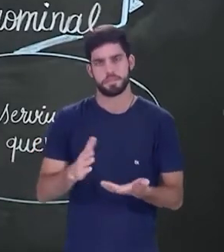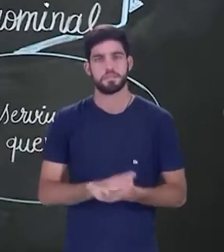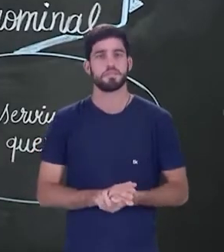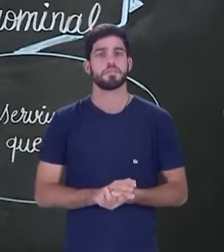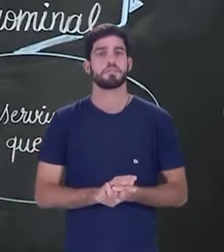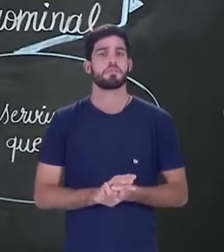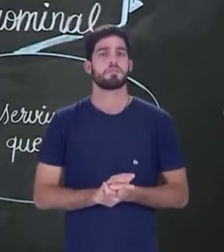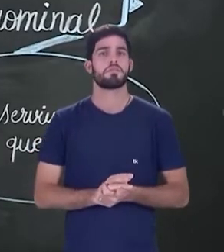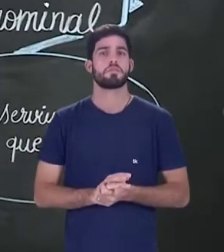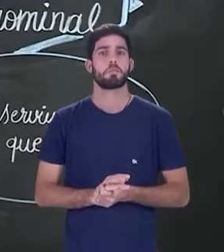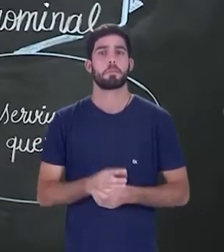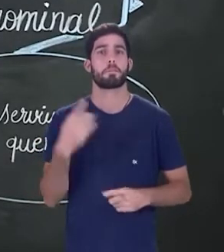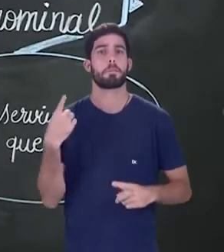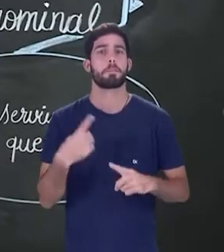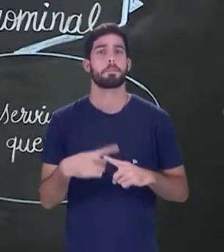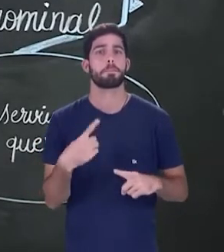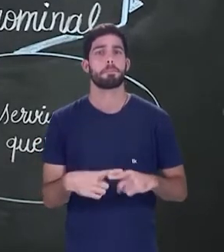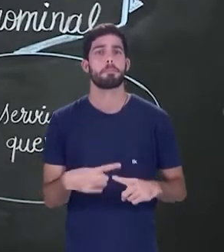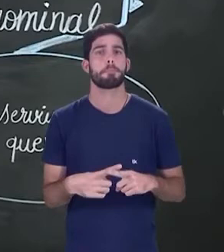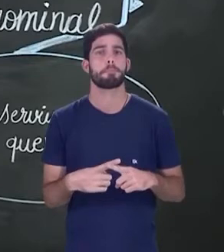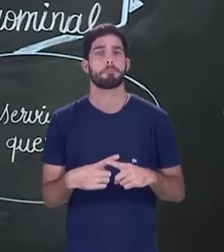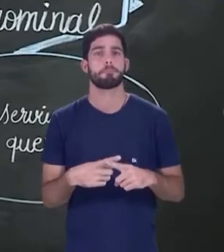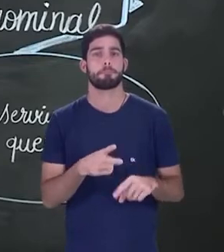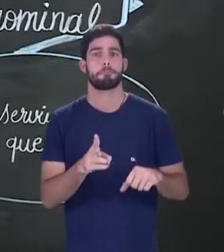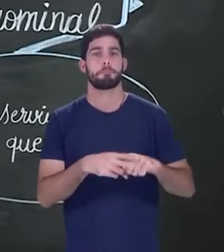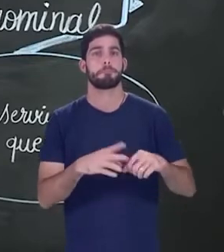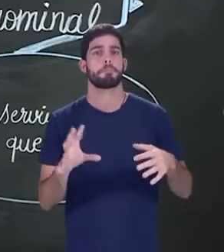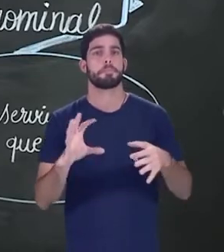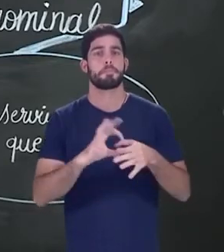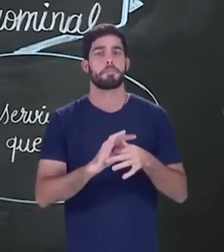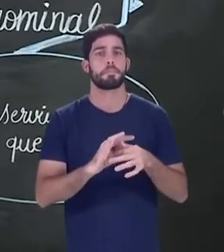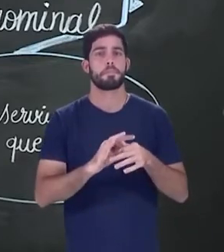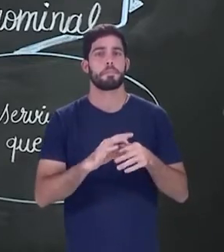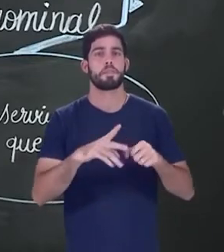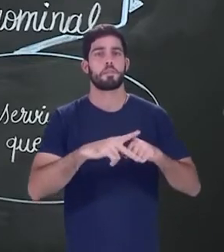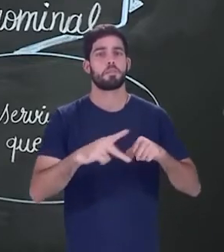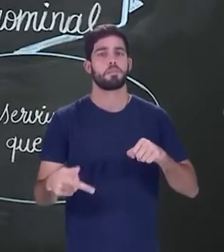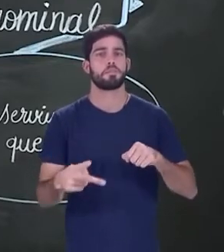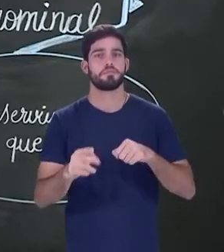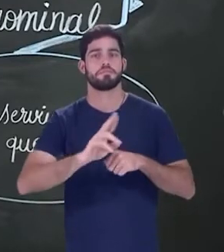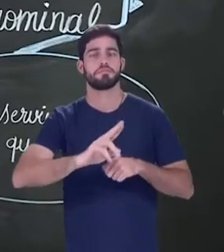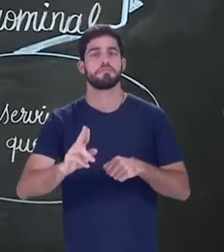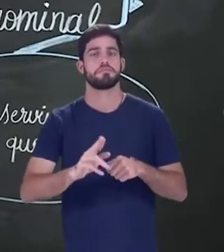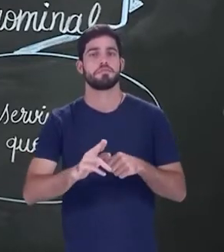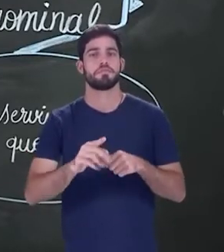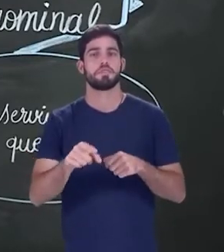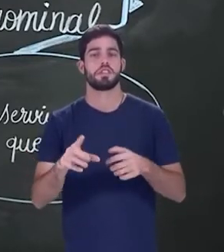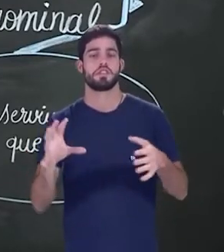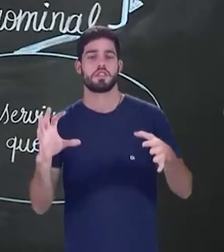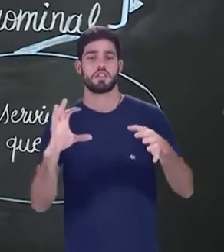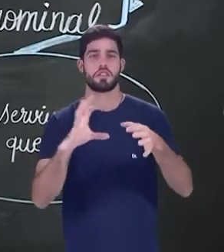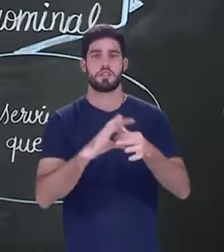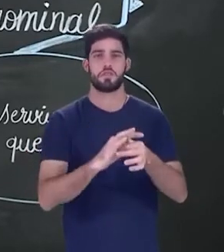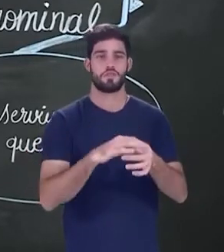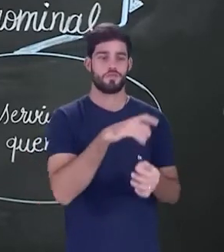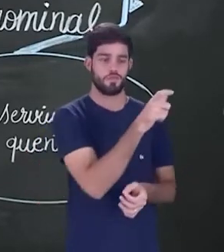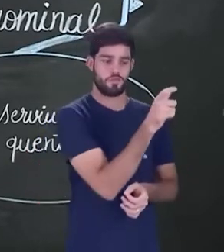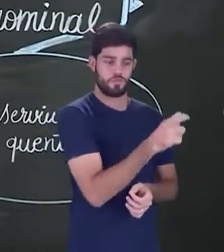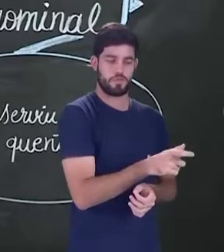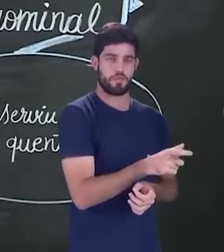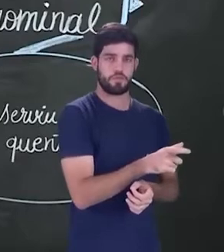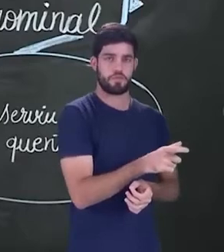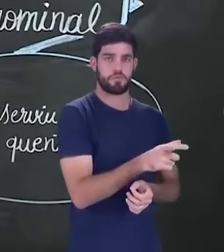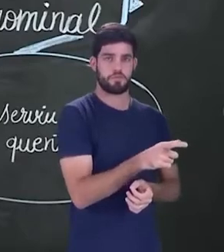E por que ele é um verbo de ligação em um predicado nominal? Porque ele liga, ele une o